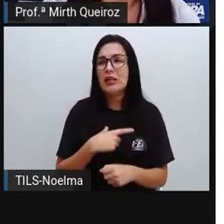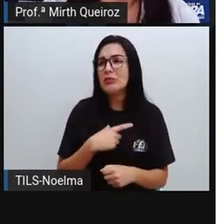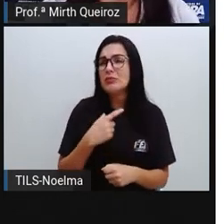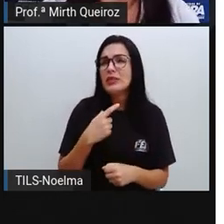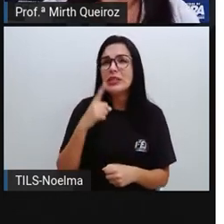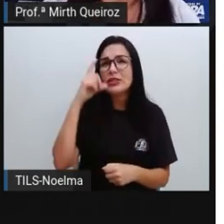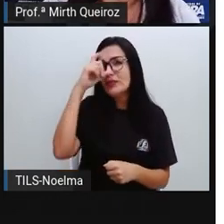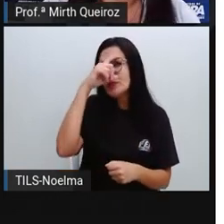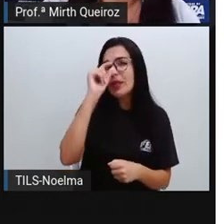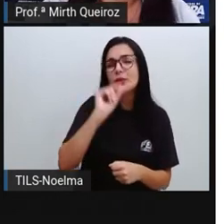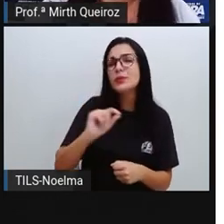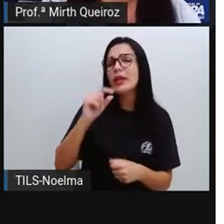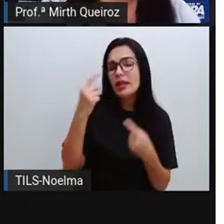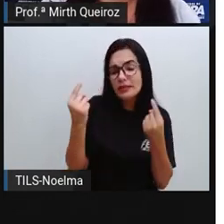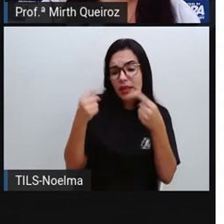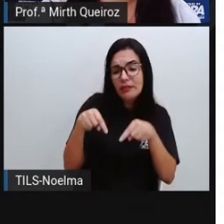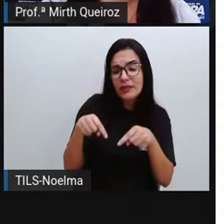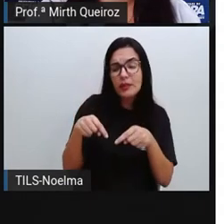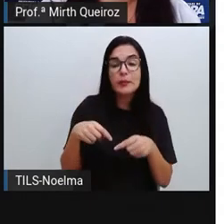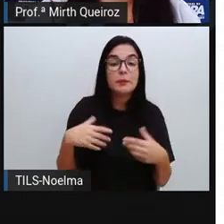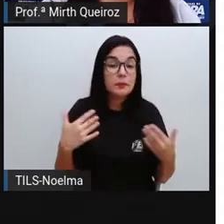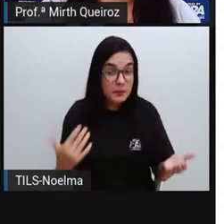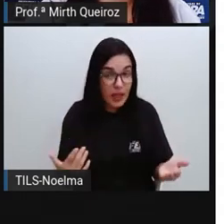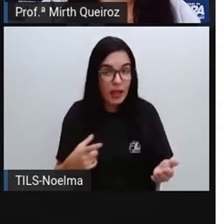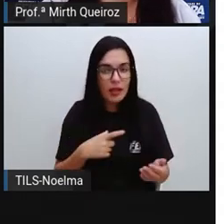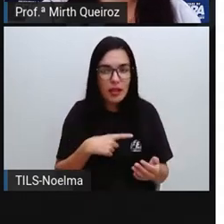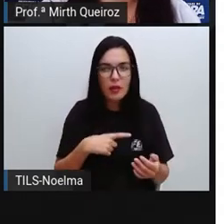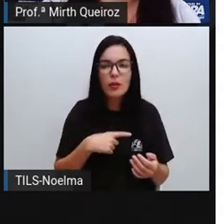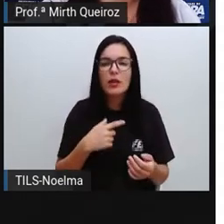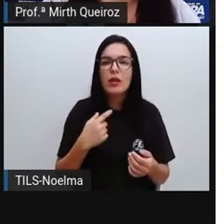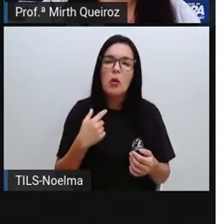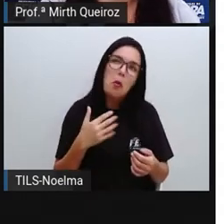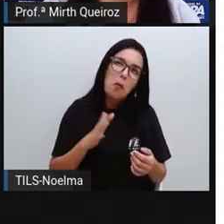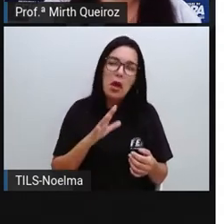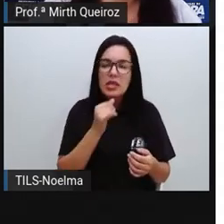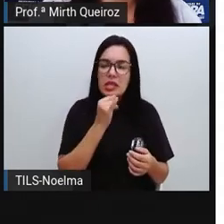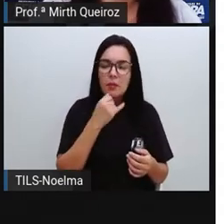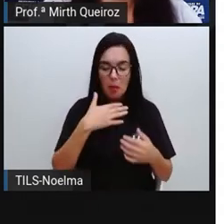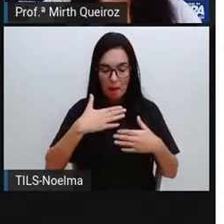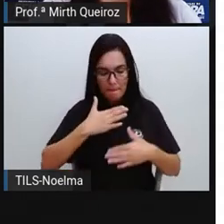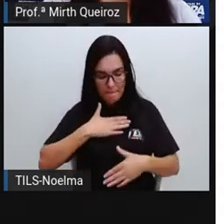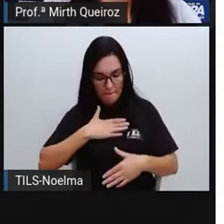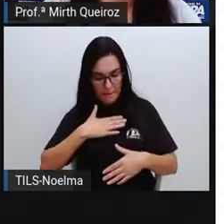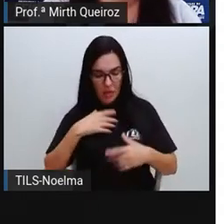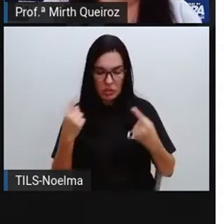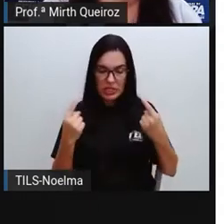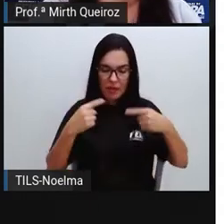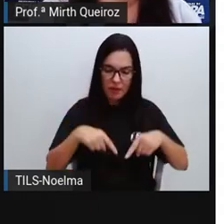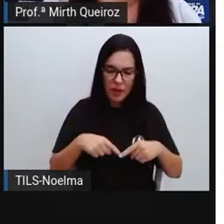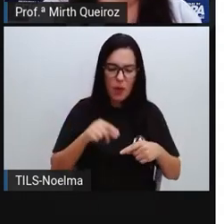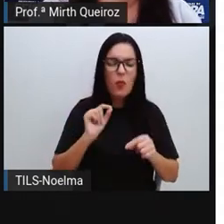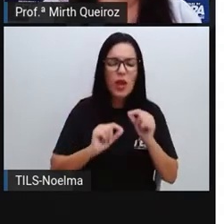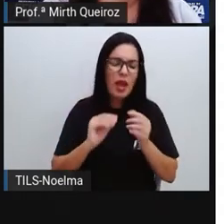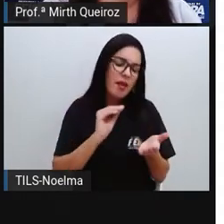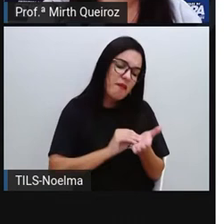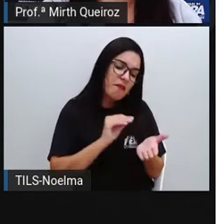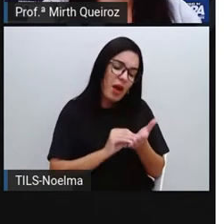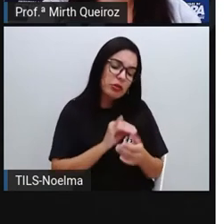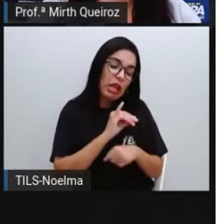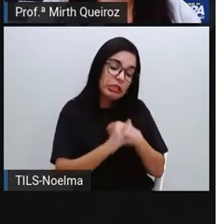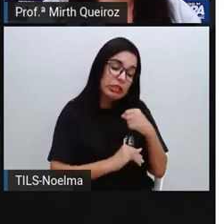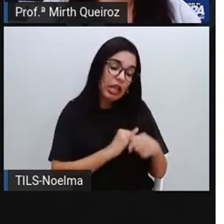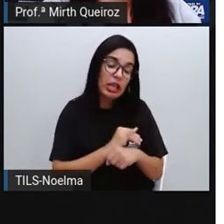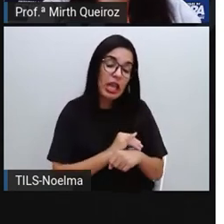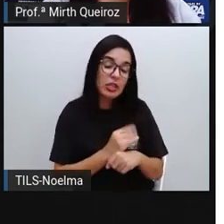os desafios, Pro, que eu tive? Ai, meus desafios foi a falta de internet, falta